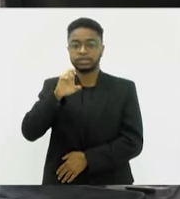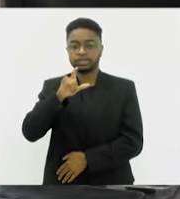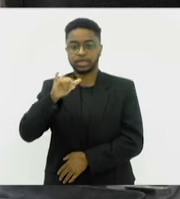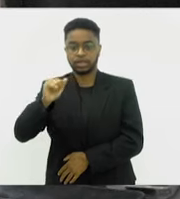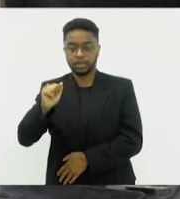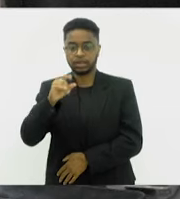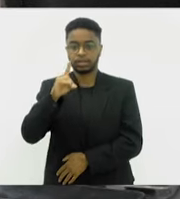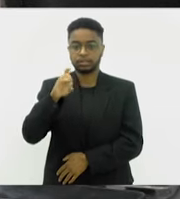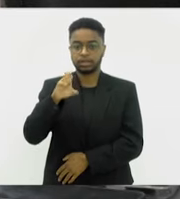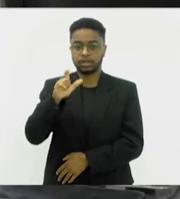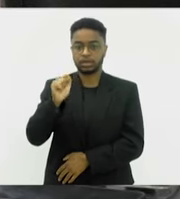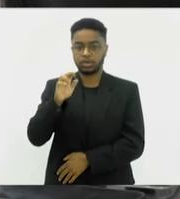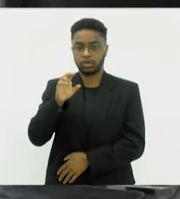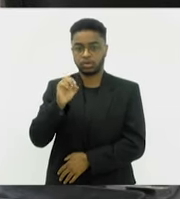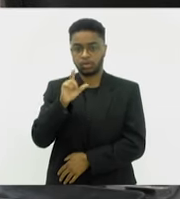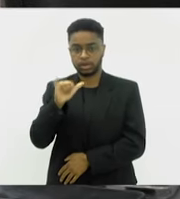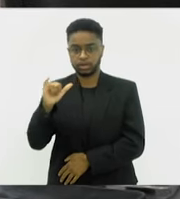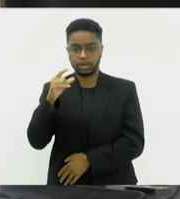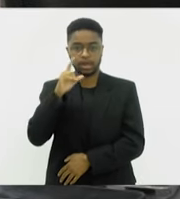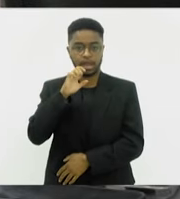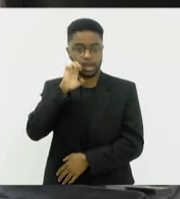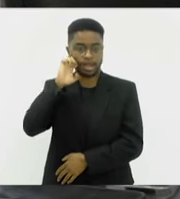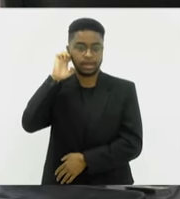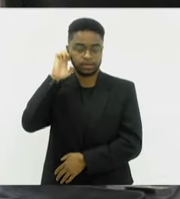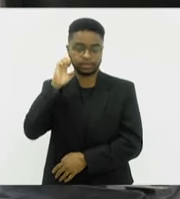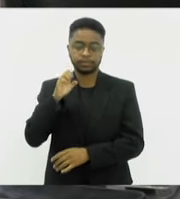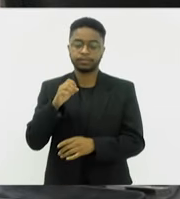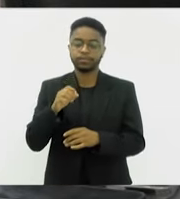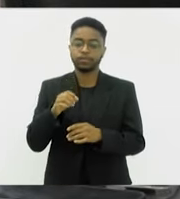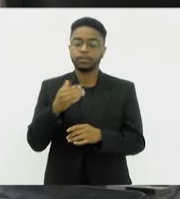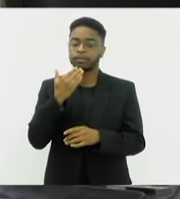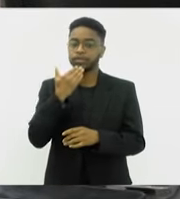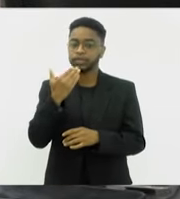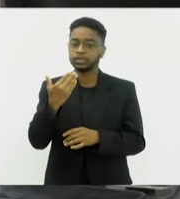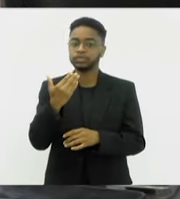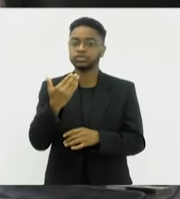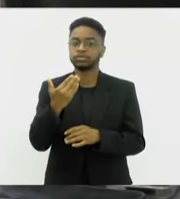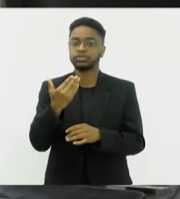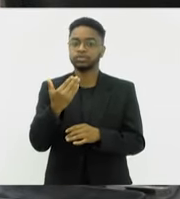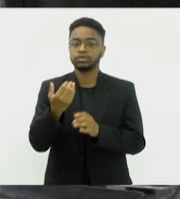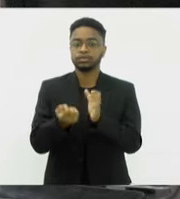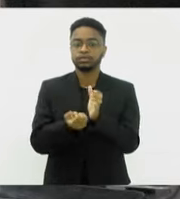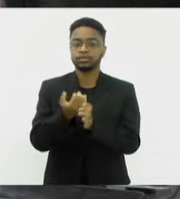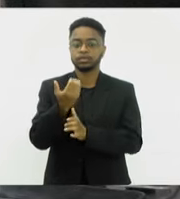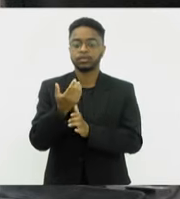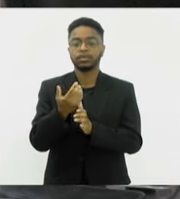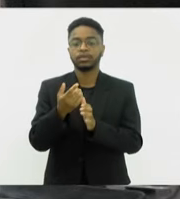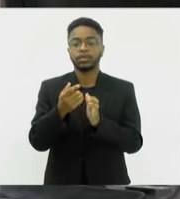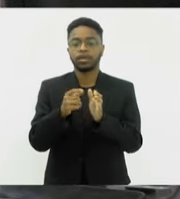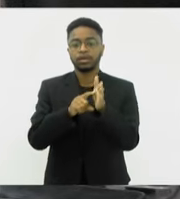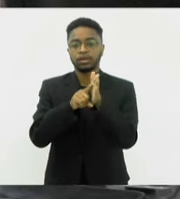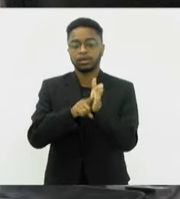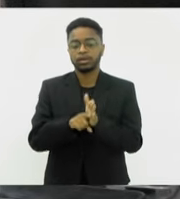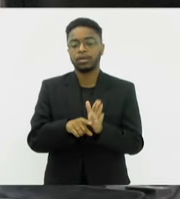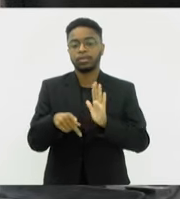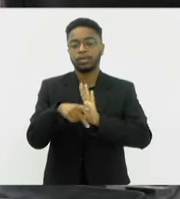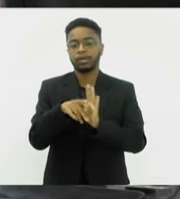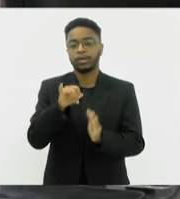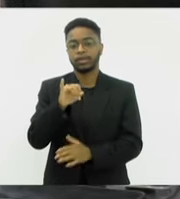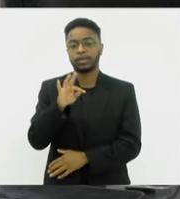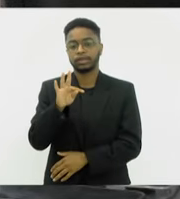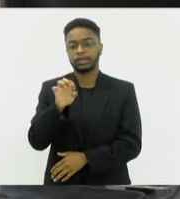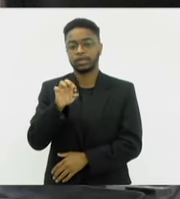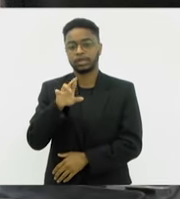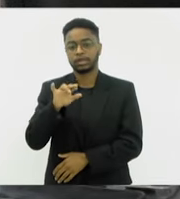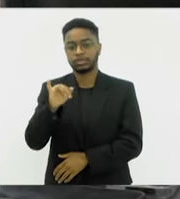foi a nossa aprovação da representação para solicitar a instauração de auditoria governamental especial em relação ao ITERJ.